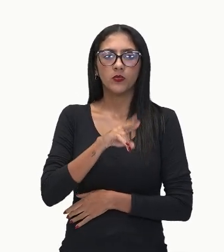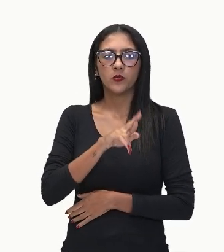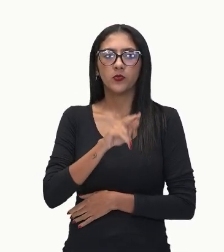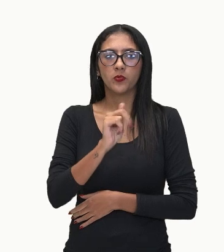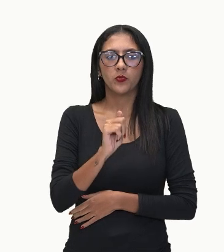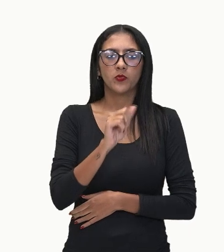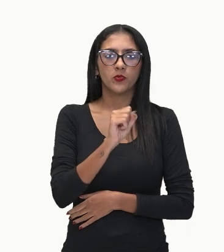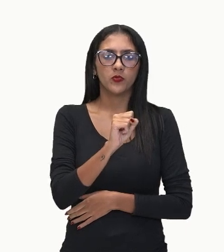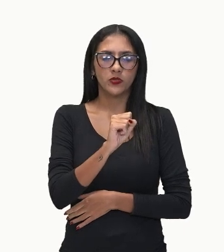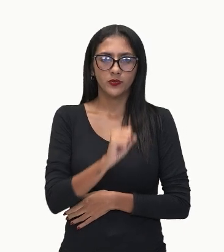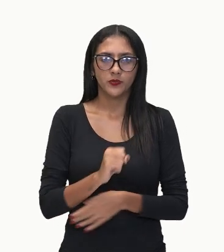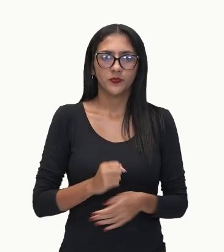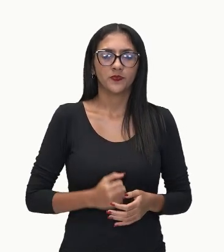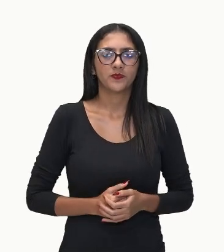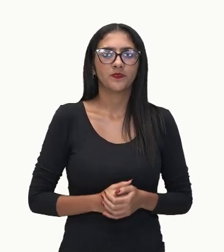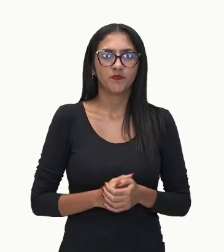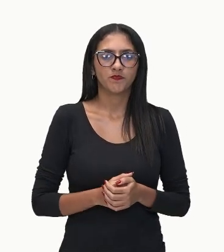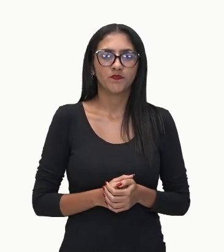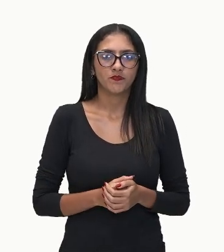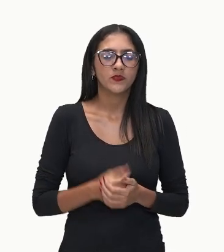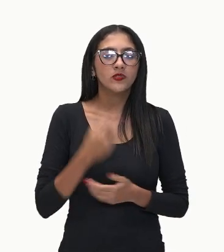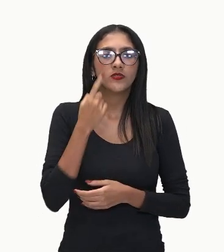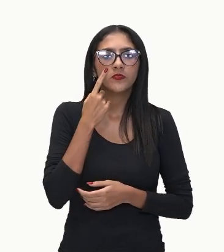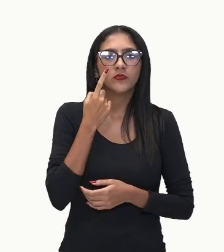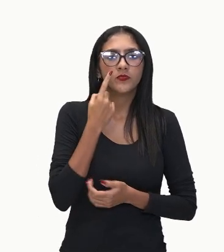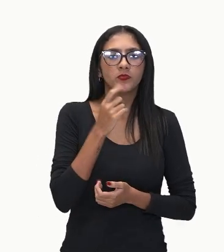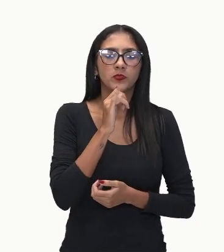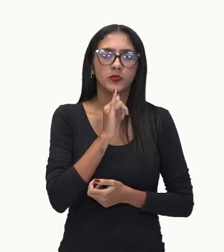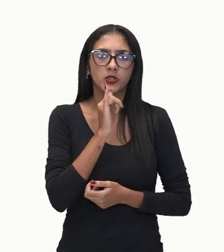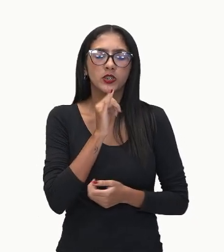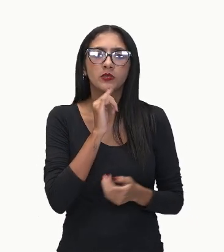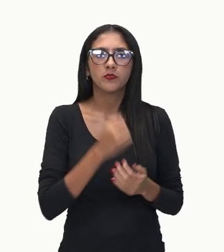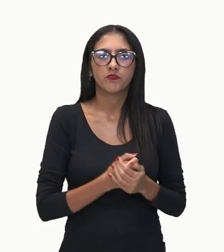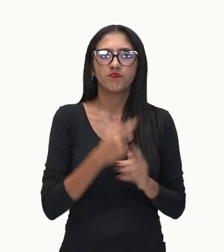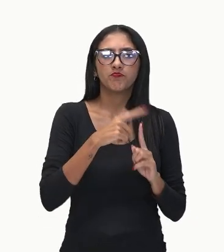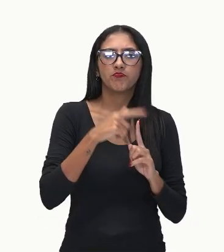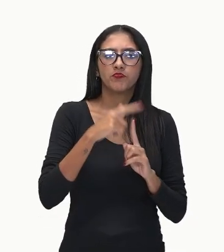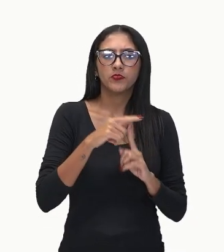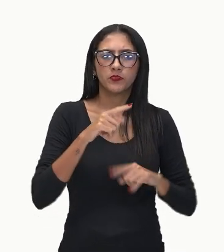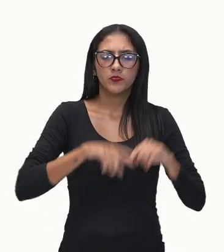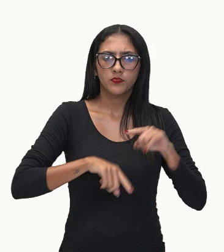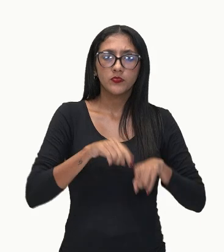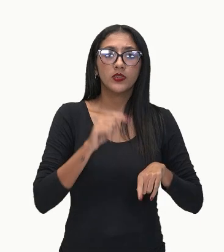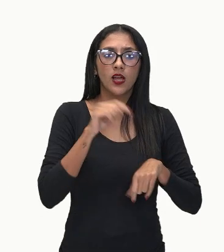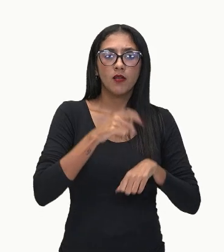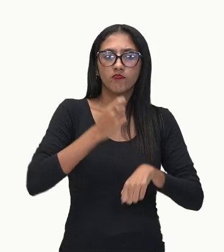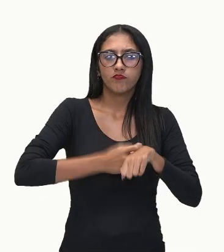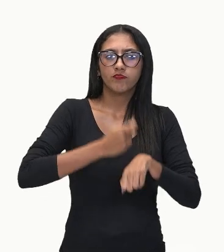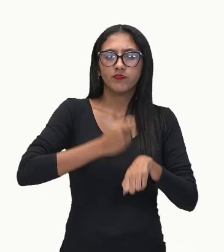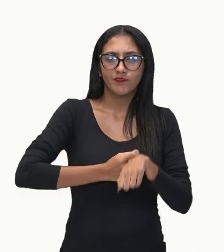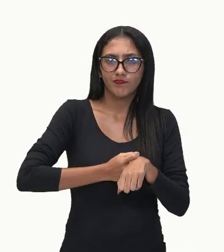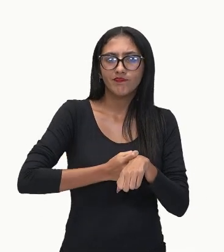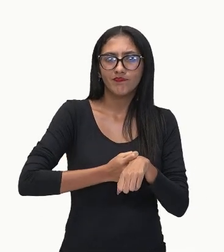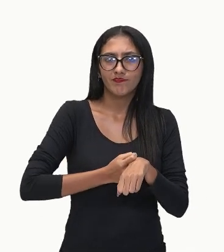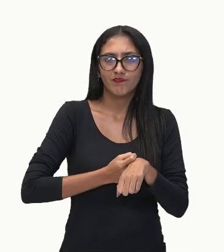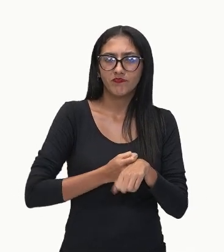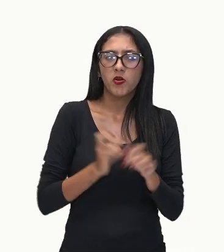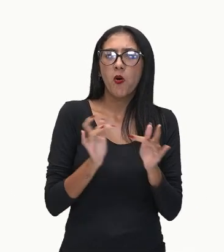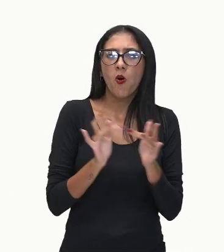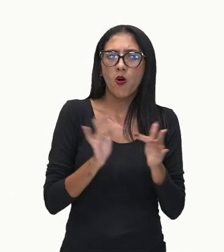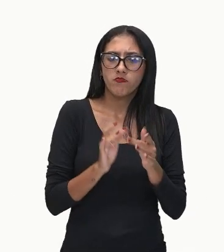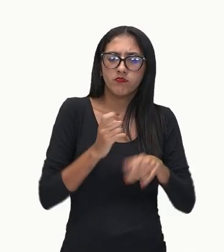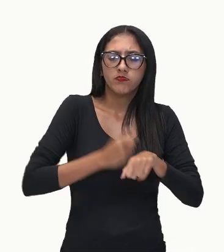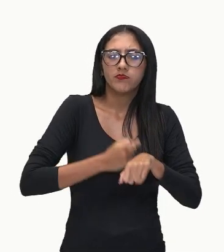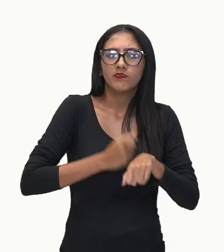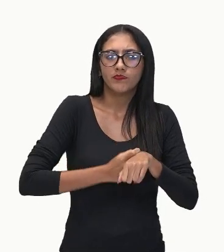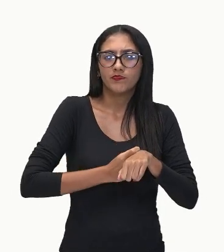vamos perceber no seu estado físico, são sólidos. Os glicerídeos são sólidos.